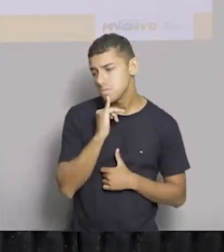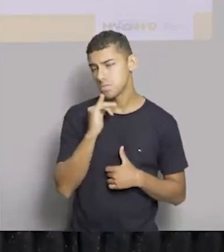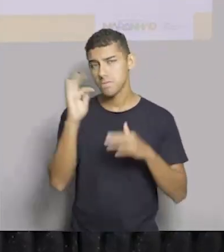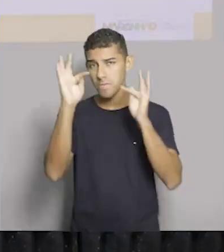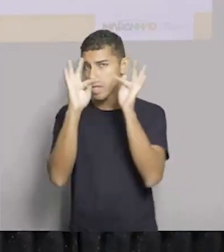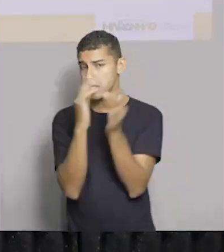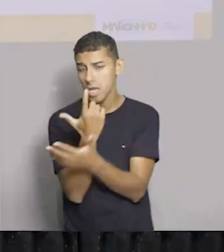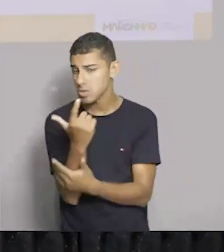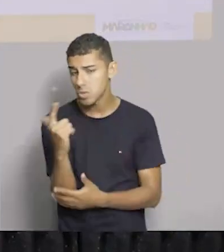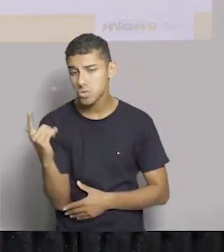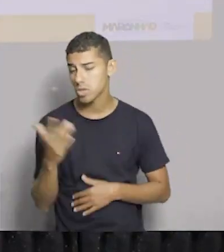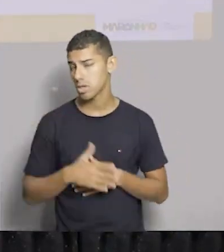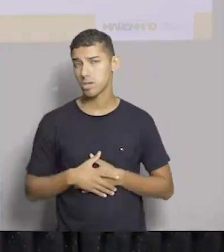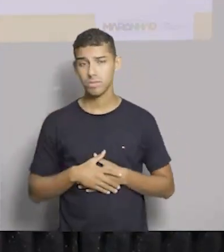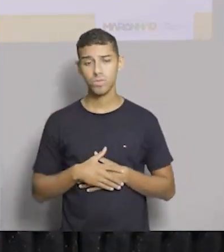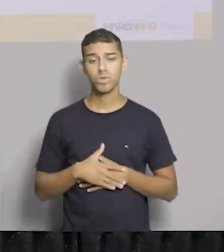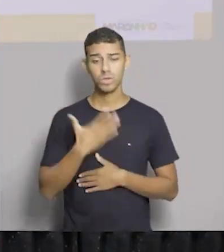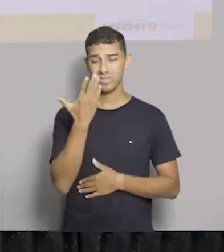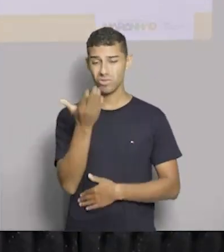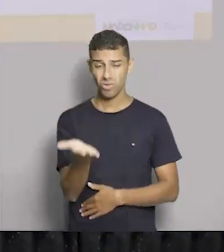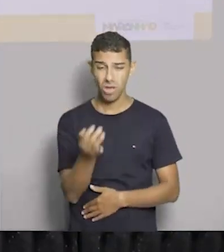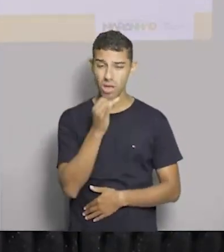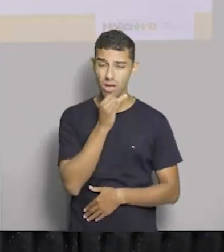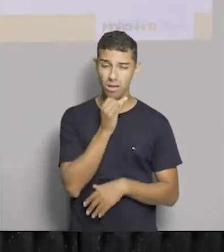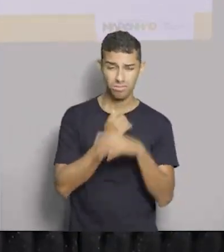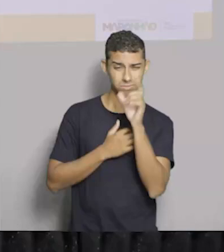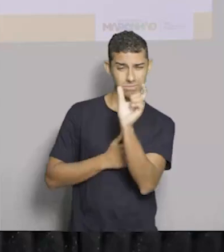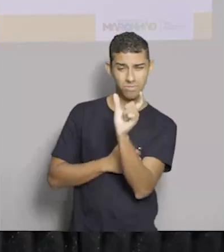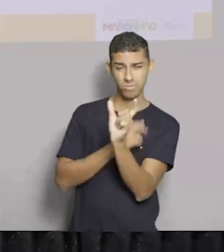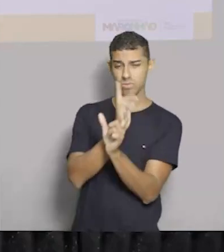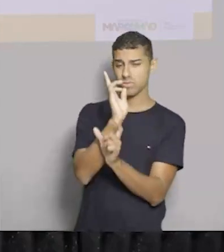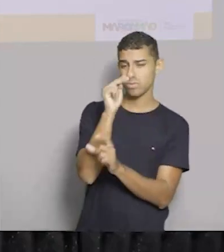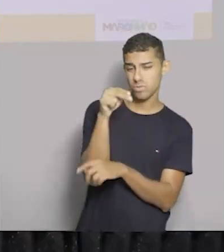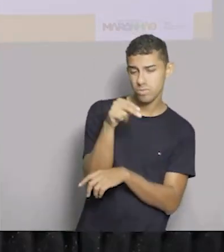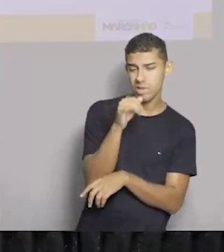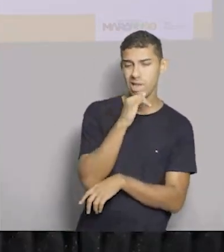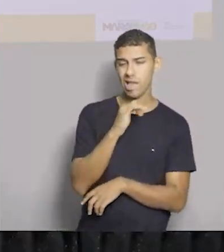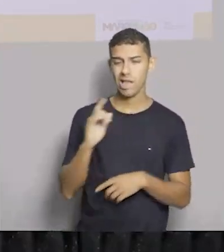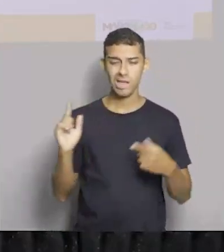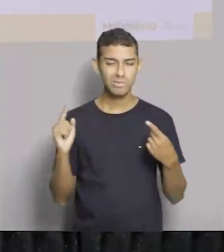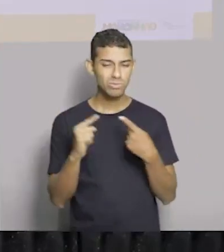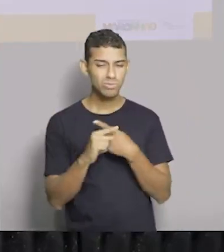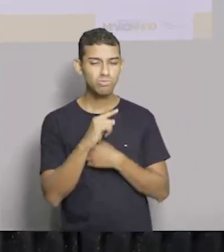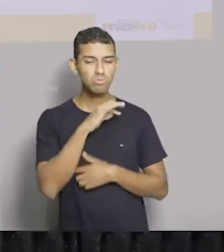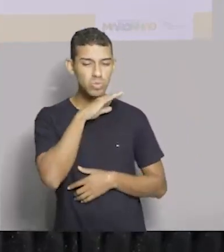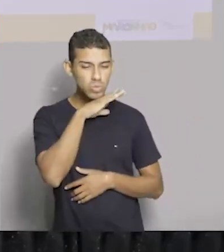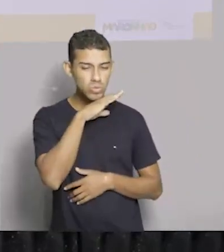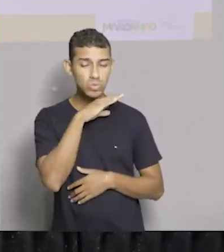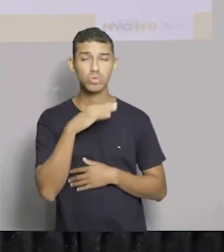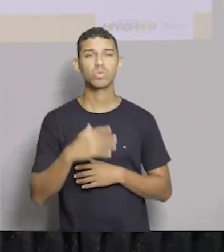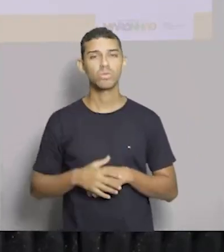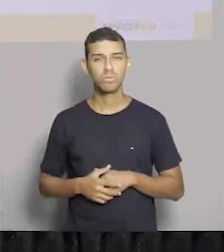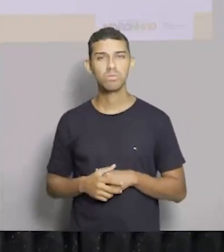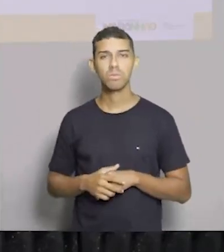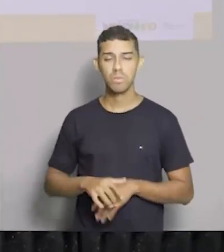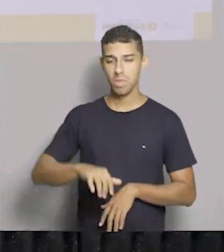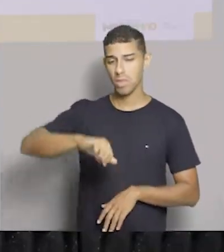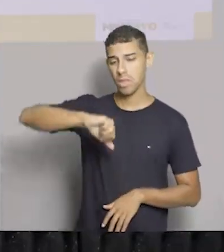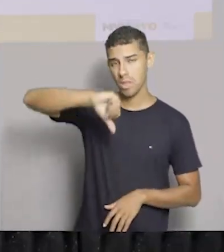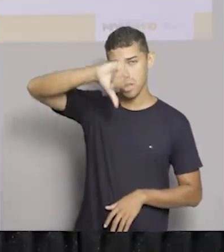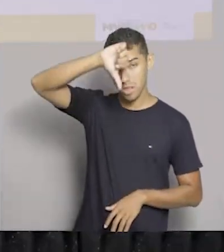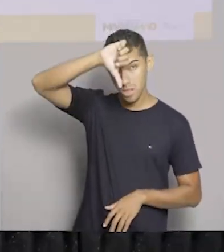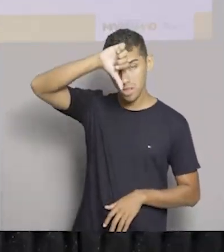palavra, mas se você vê que ela está começando com um prefixo negativo, isso te dá uma indicação de algo, negação.